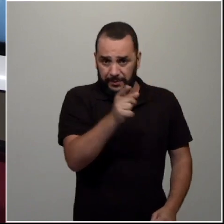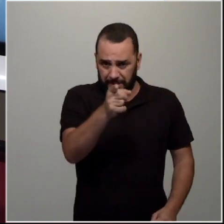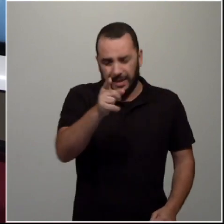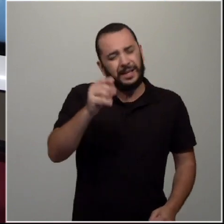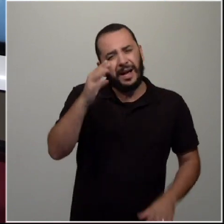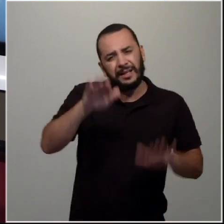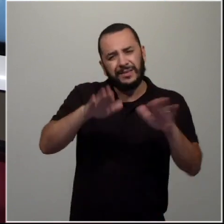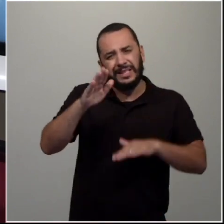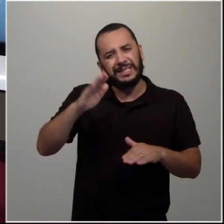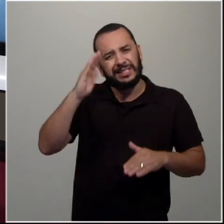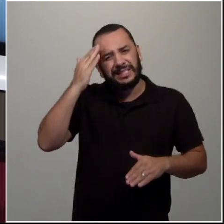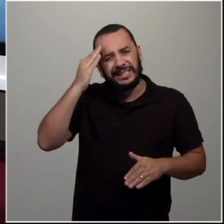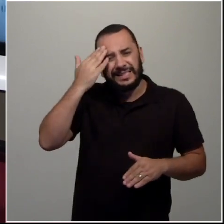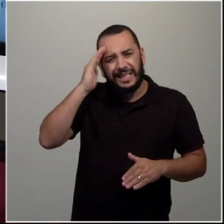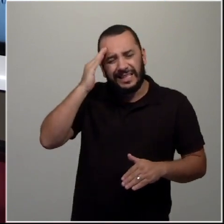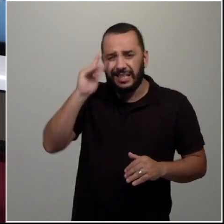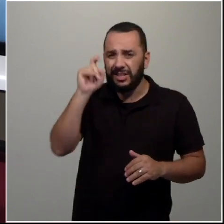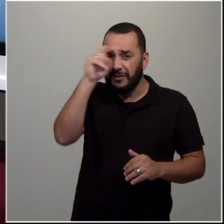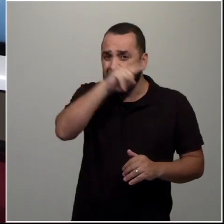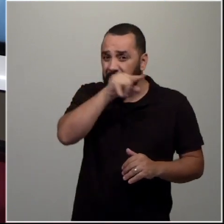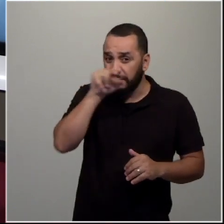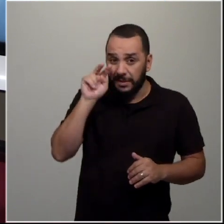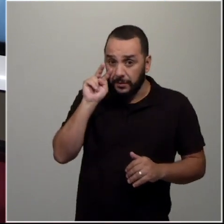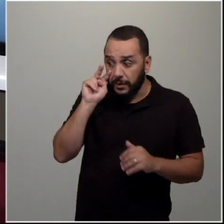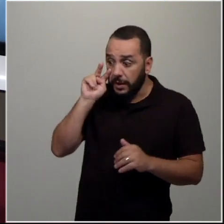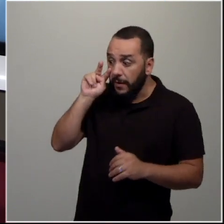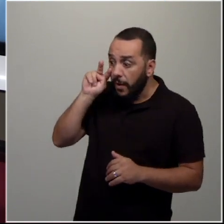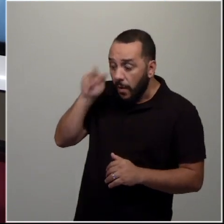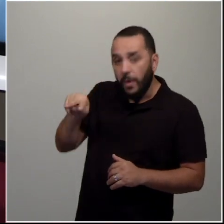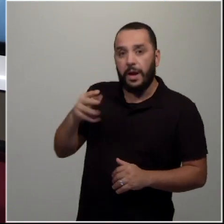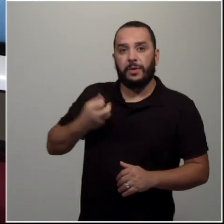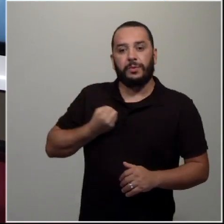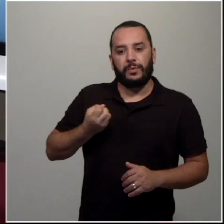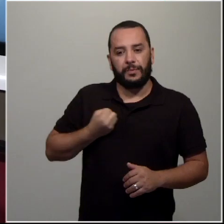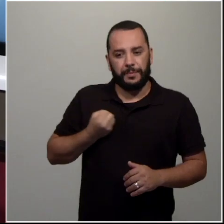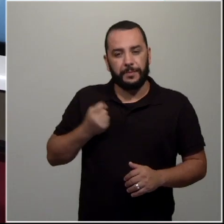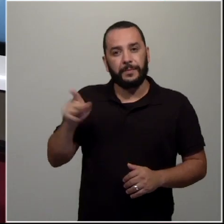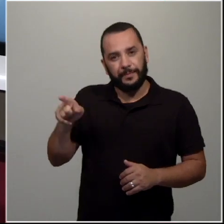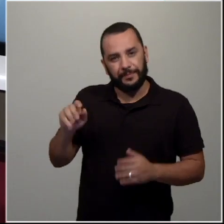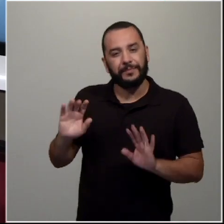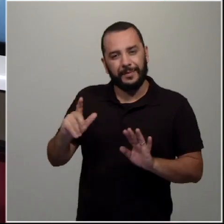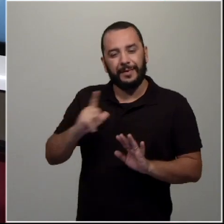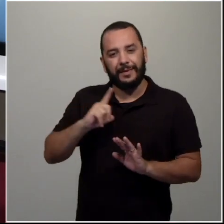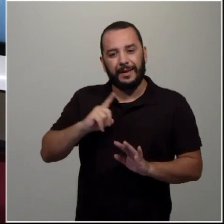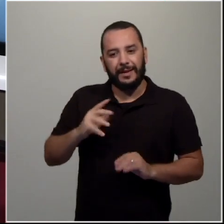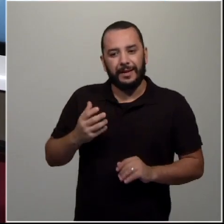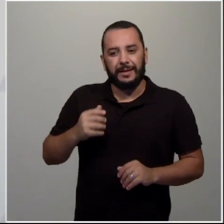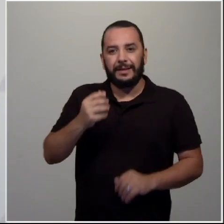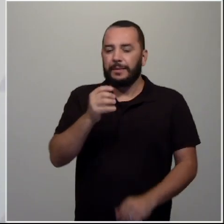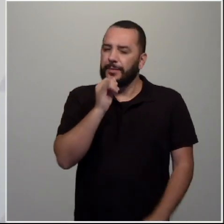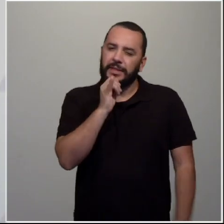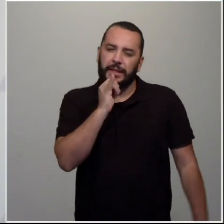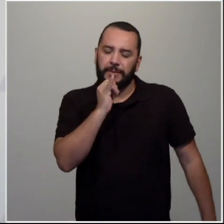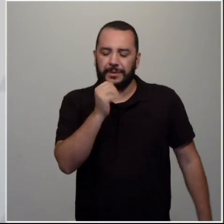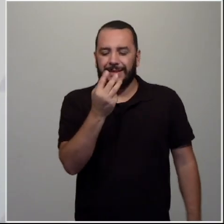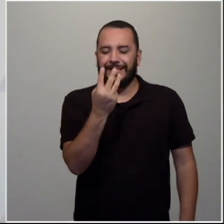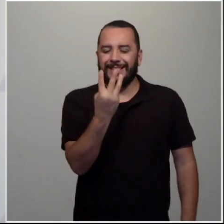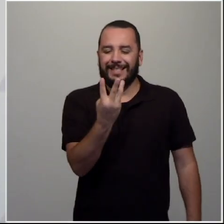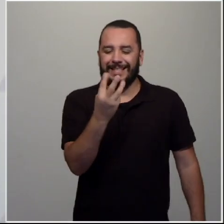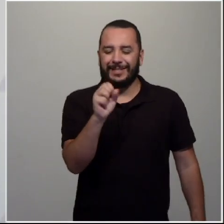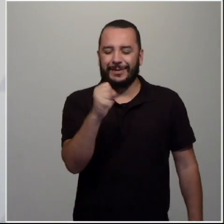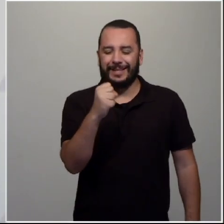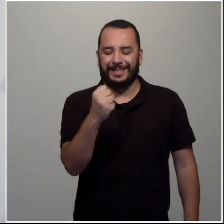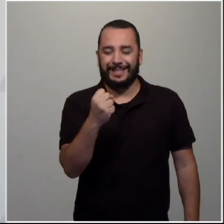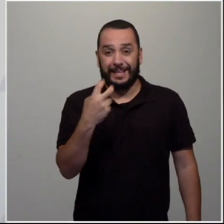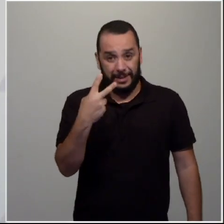compreender mas se a gente olhar um número no nosso sistema de numeração por exemplo o 382 que é um número